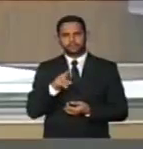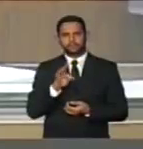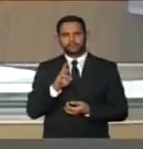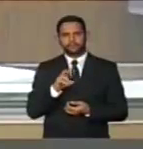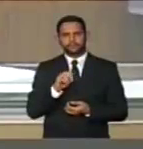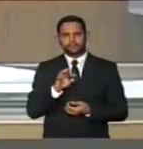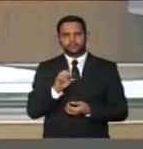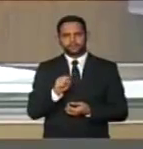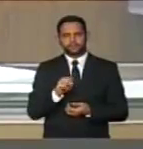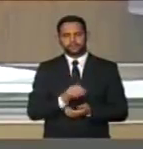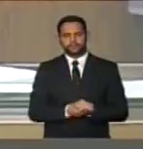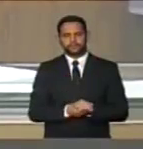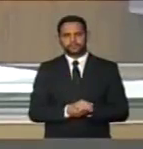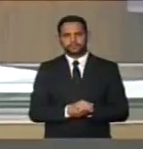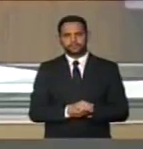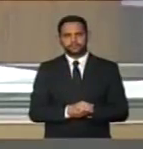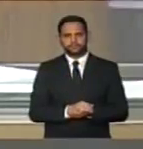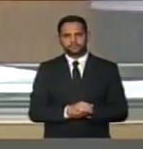Forte.